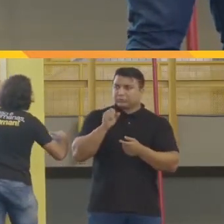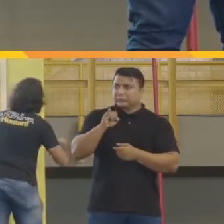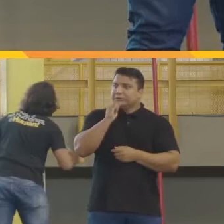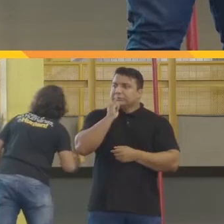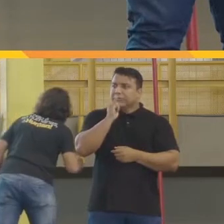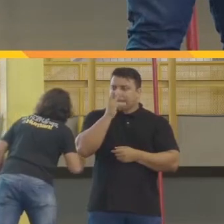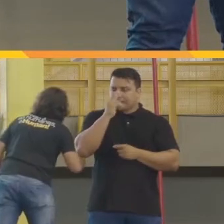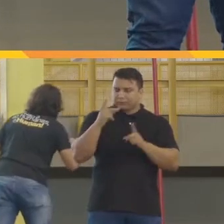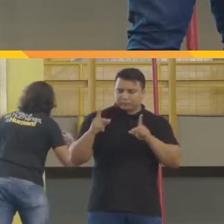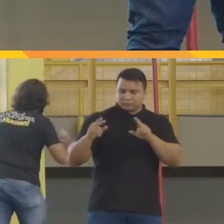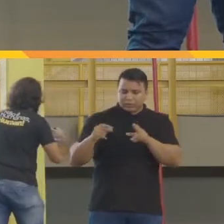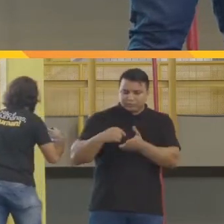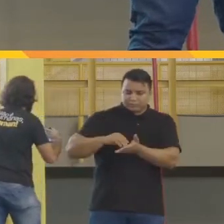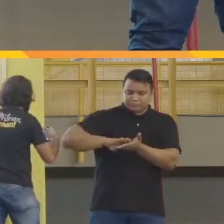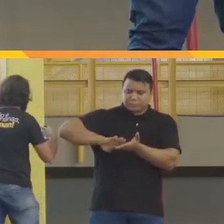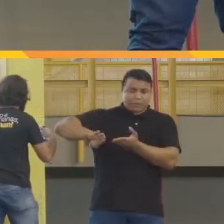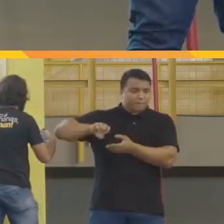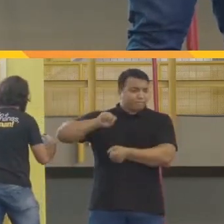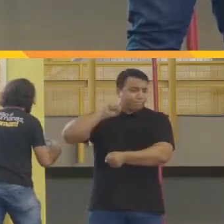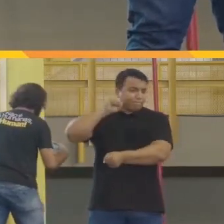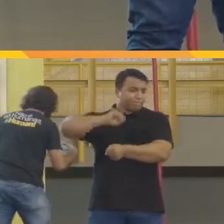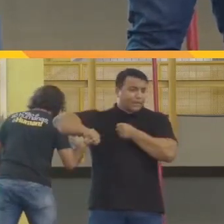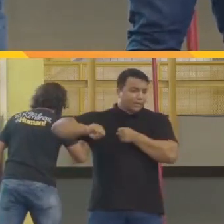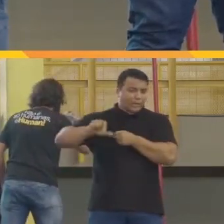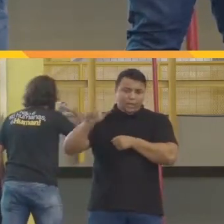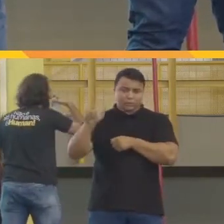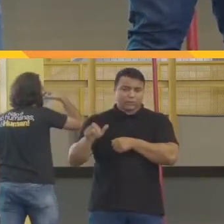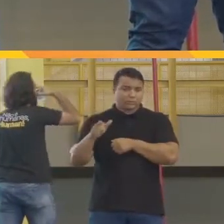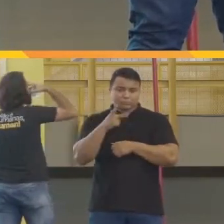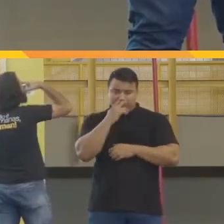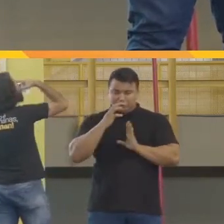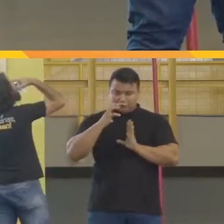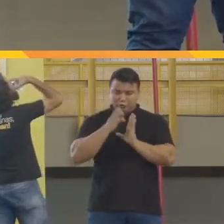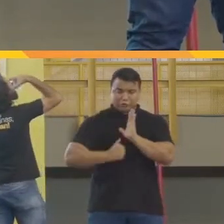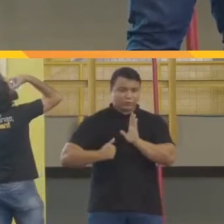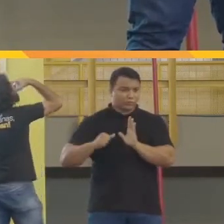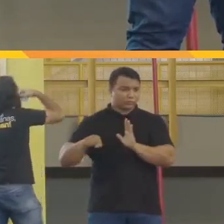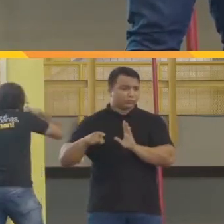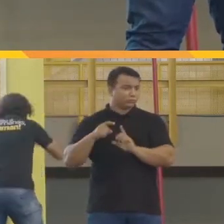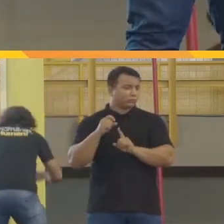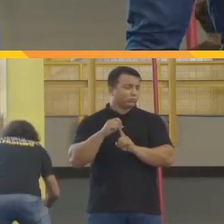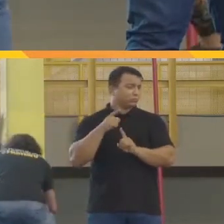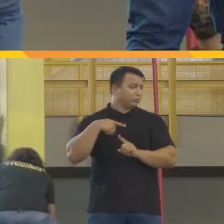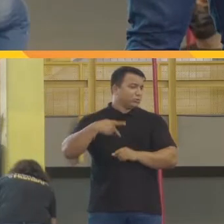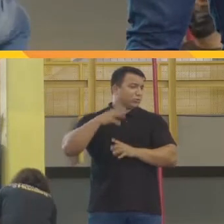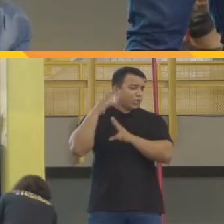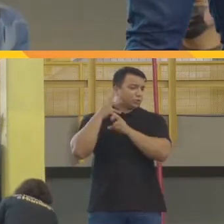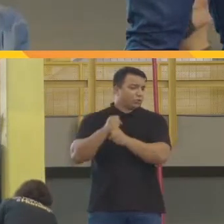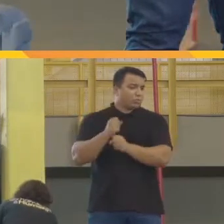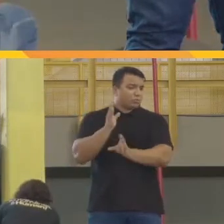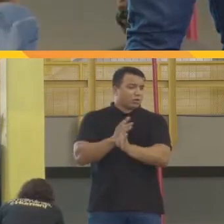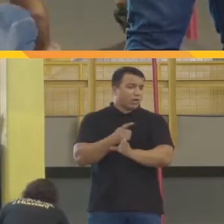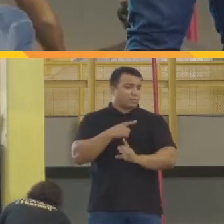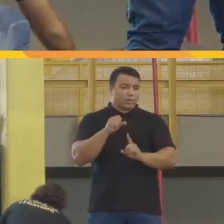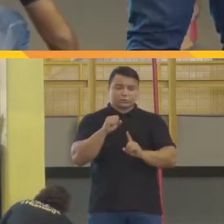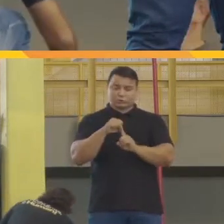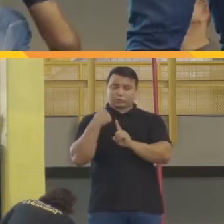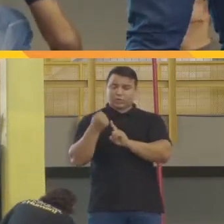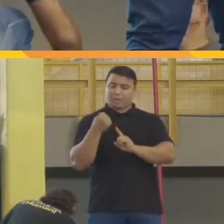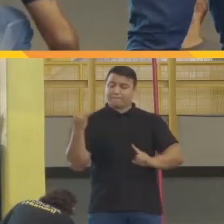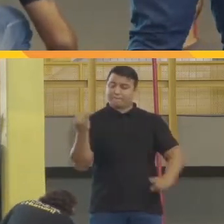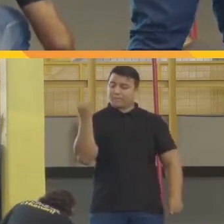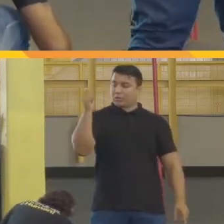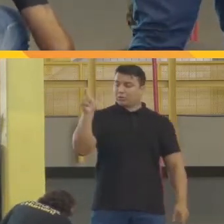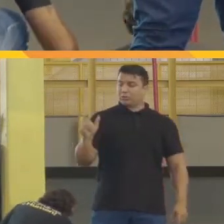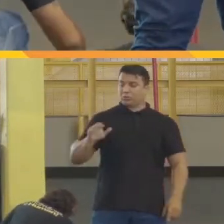varridos, de serem literalmente abortados da história, por não serem sujeitos sociais